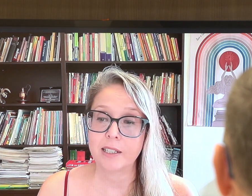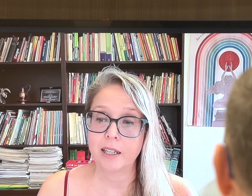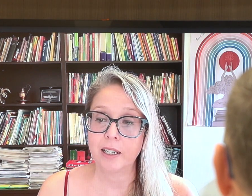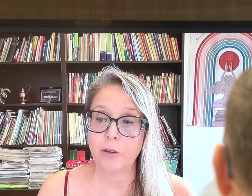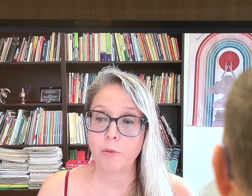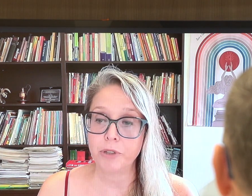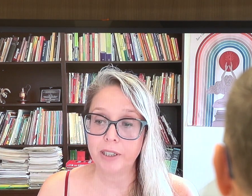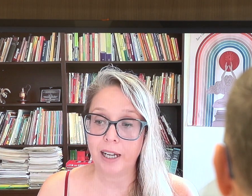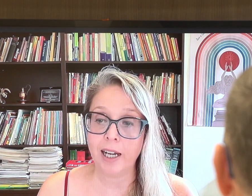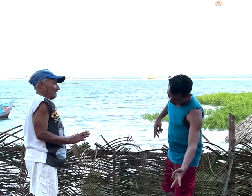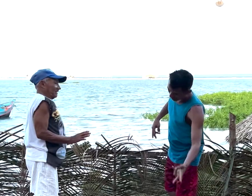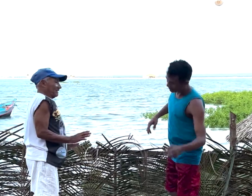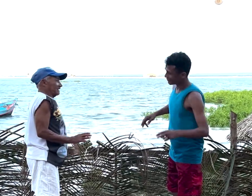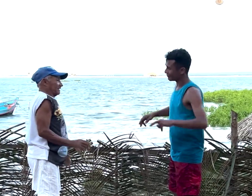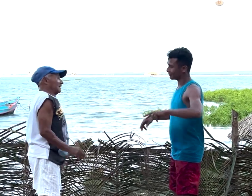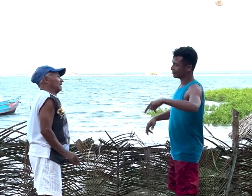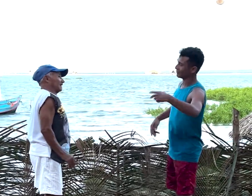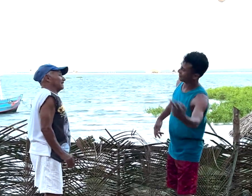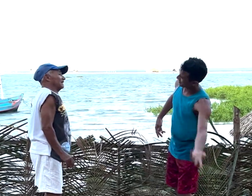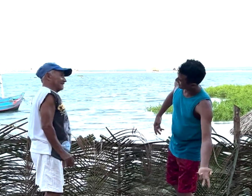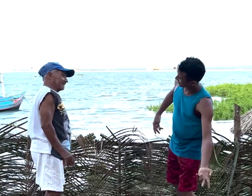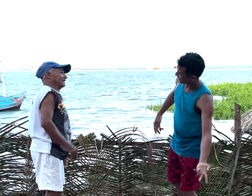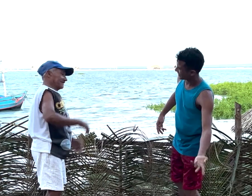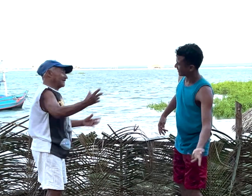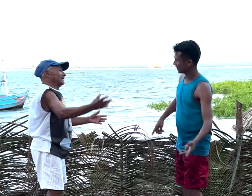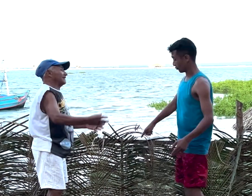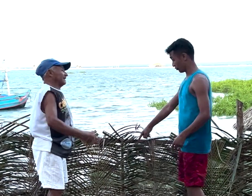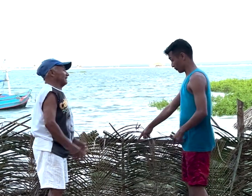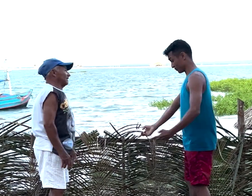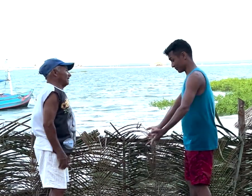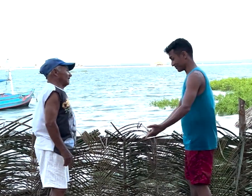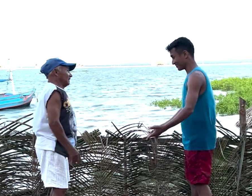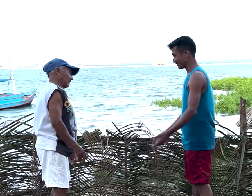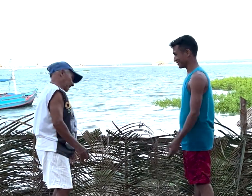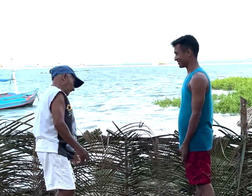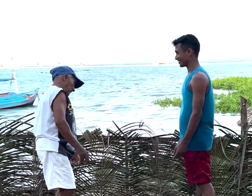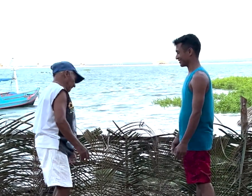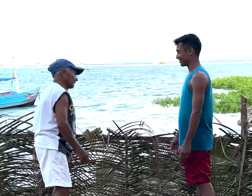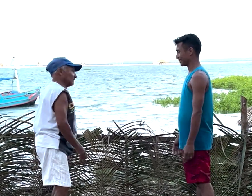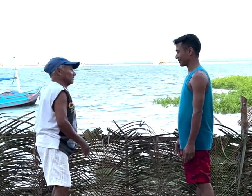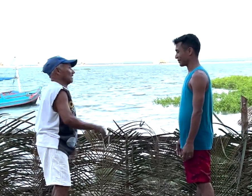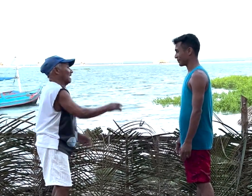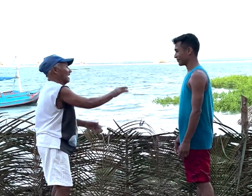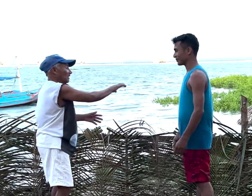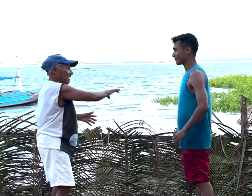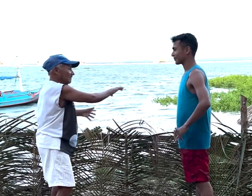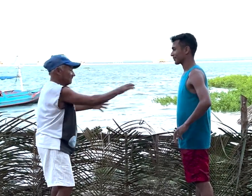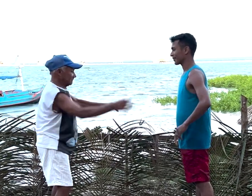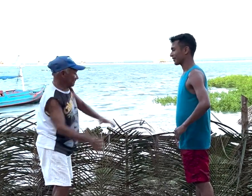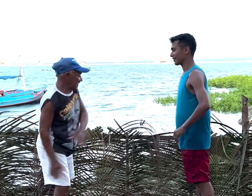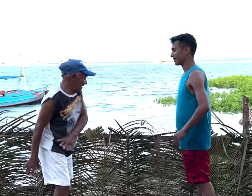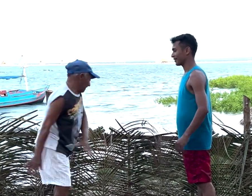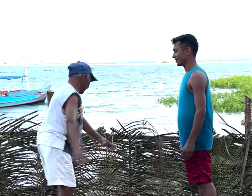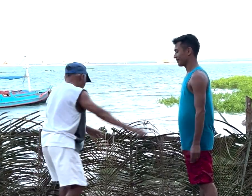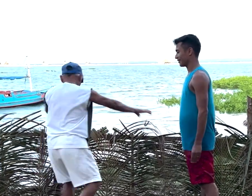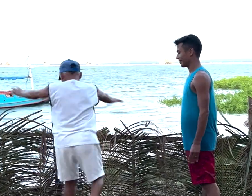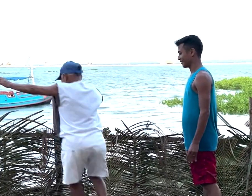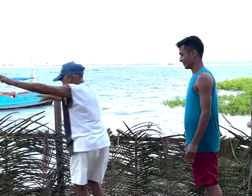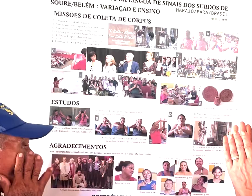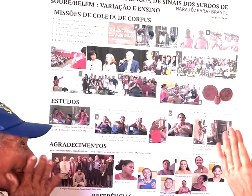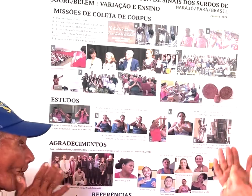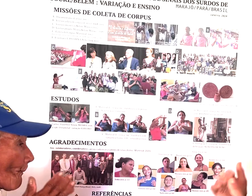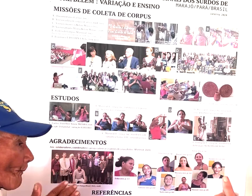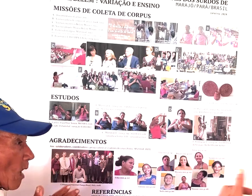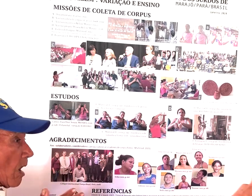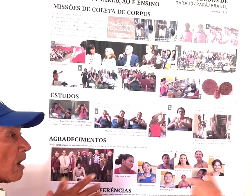sinais comunitárias, naturais, tanto do Brasil quanto de outros países, né? E o nosso